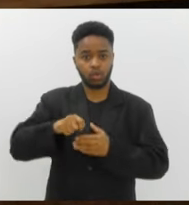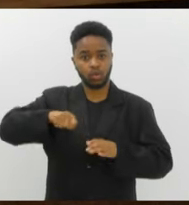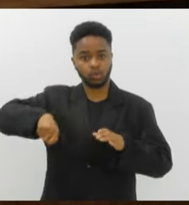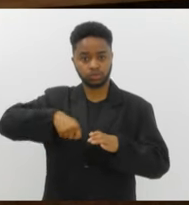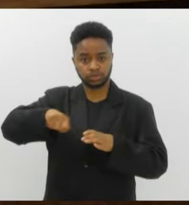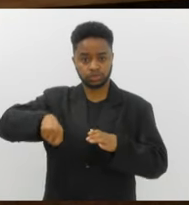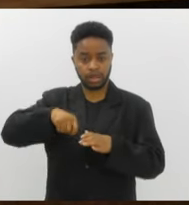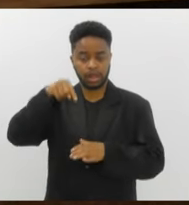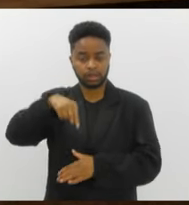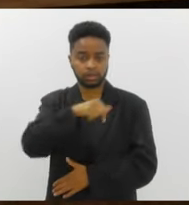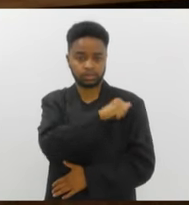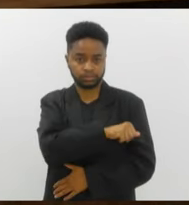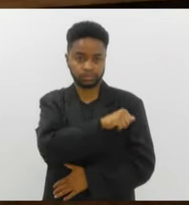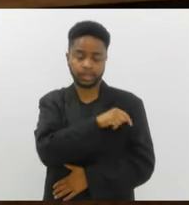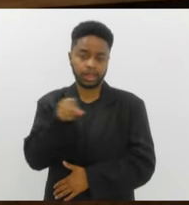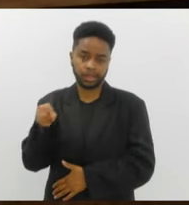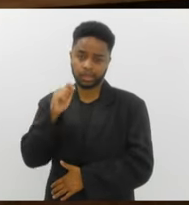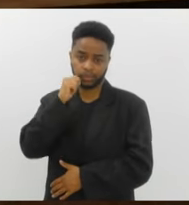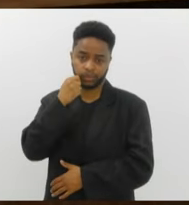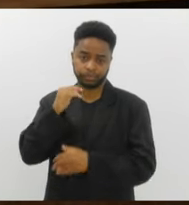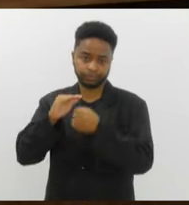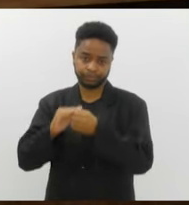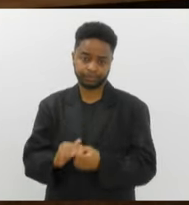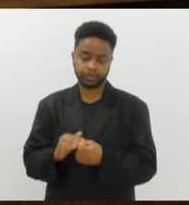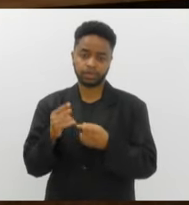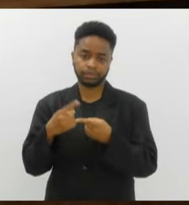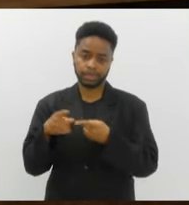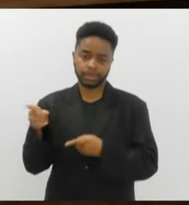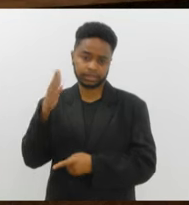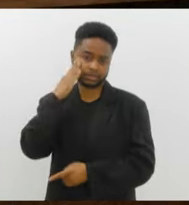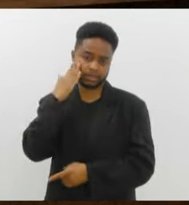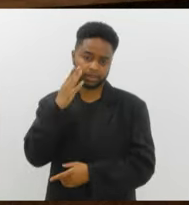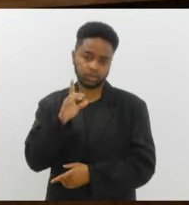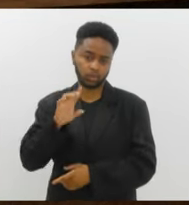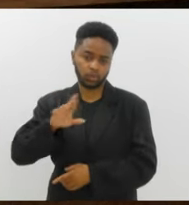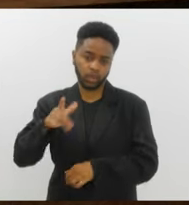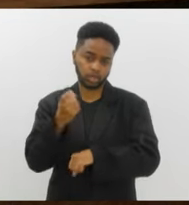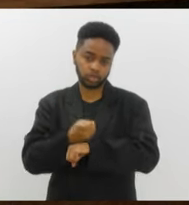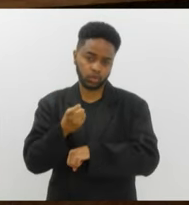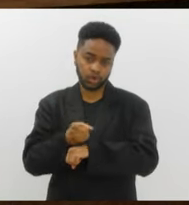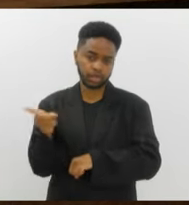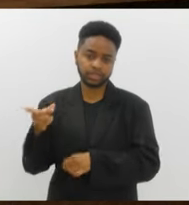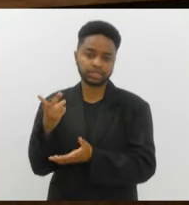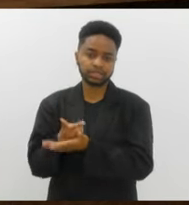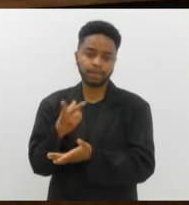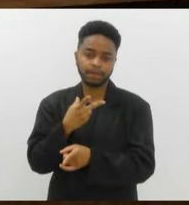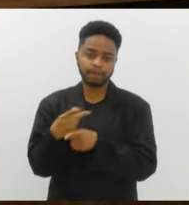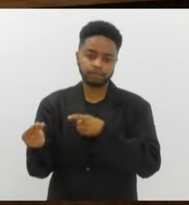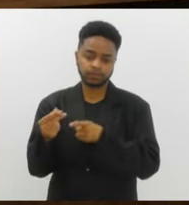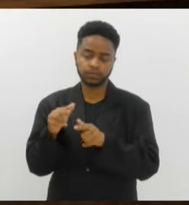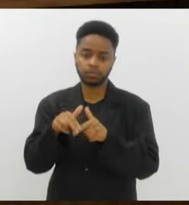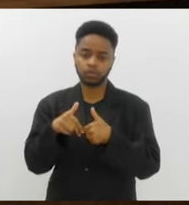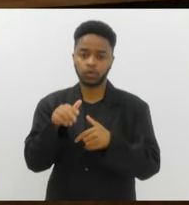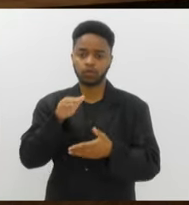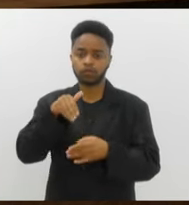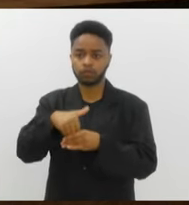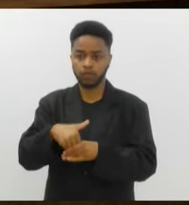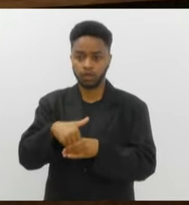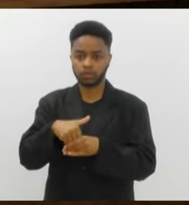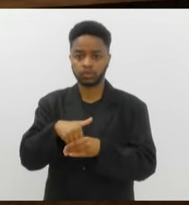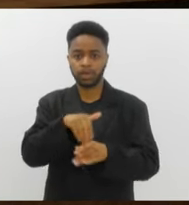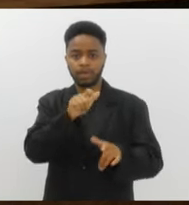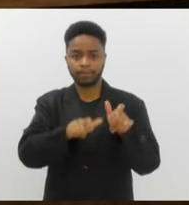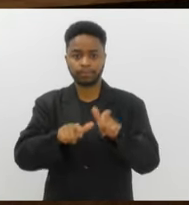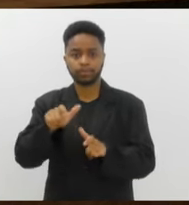governo do Estado do Rio, Eduardo Paes é humilhado. Ele sabe disso, ele não é nenhum idiota, ele sempre foi eleito com esse voto do eleitor